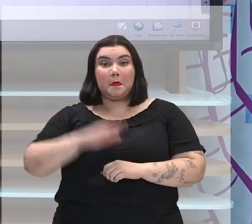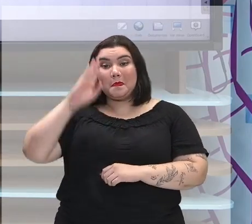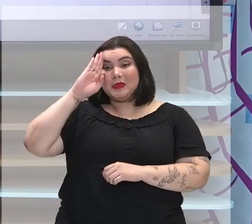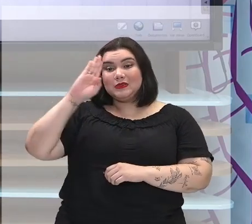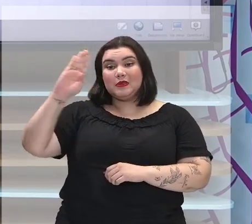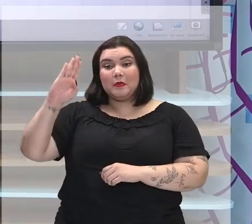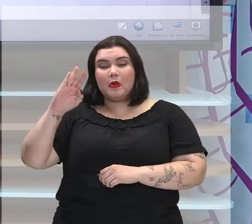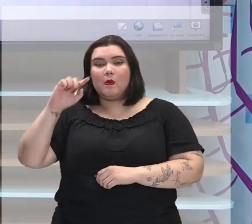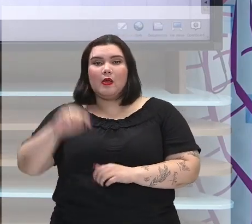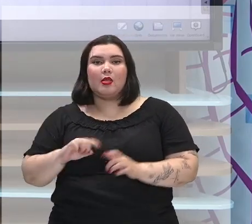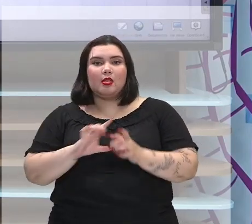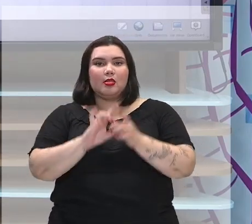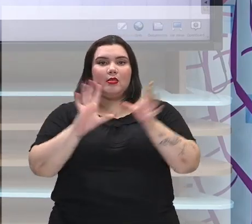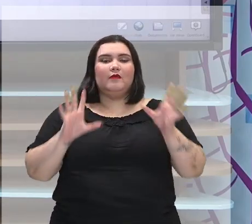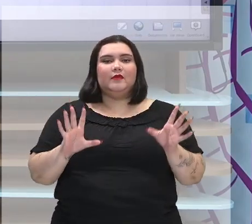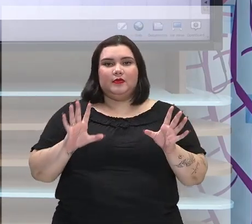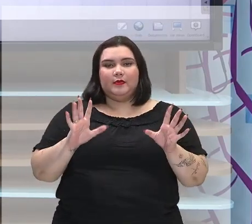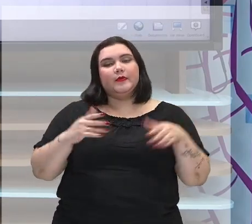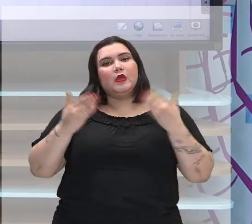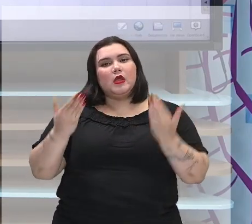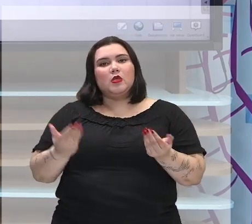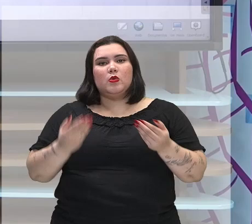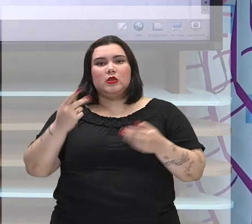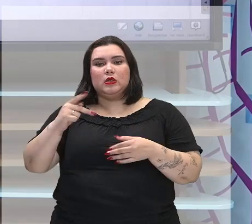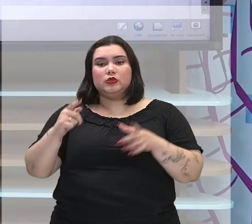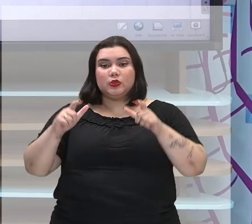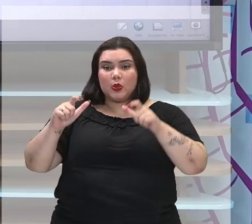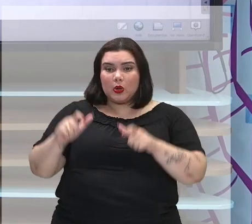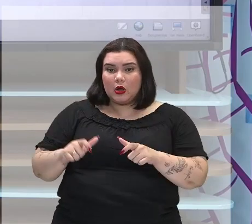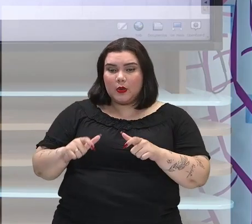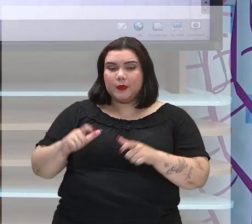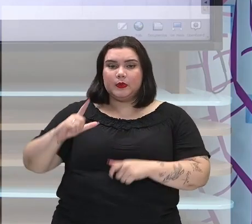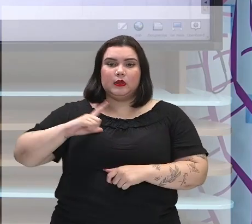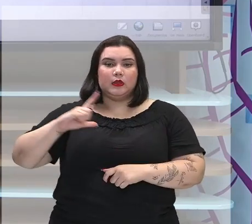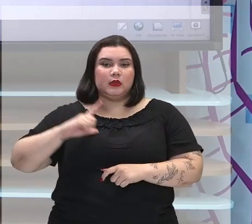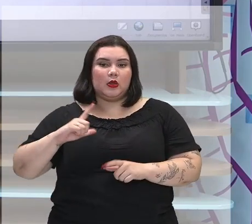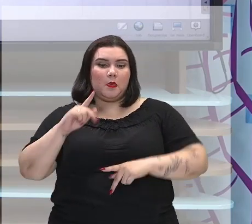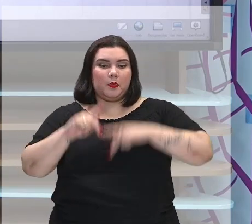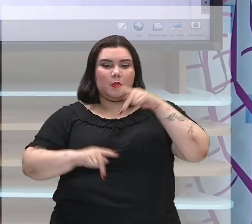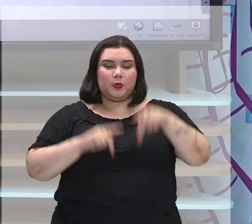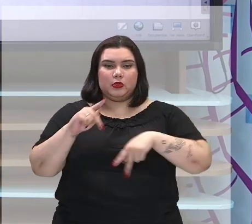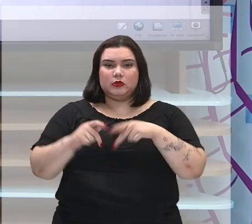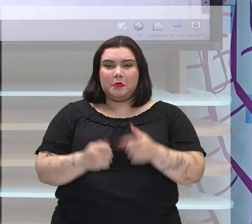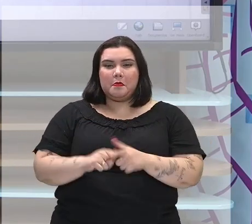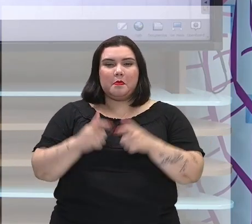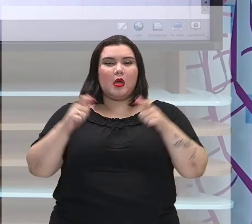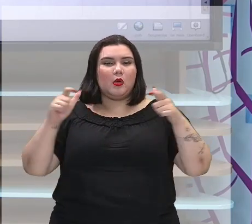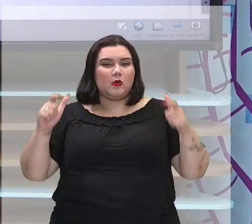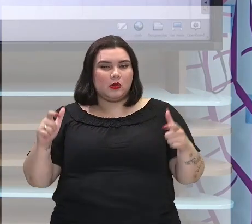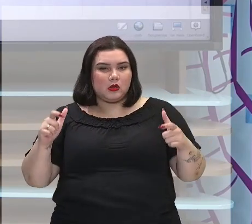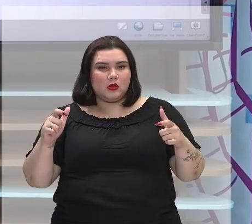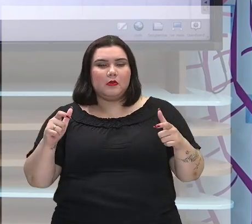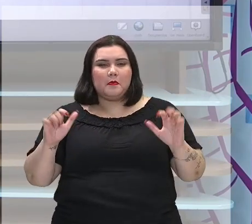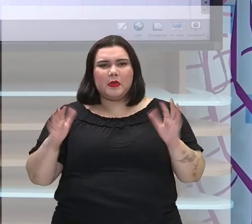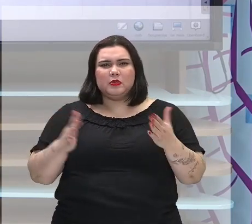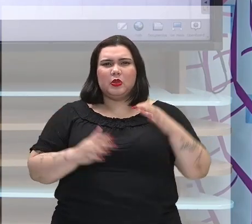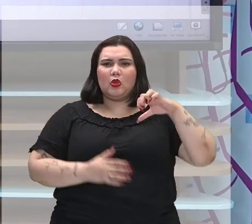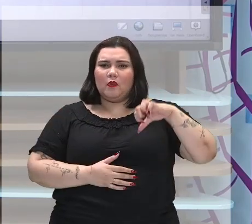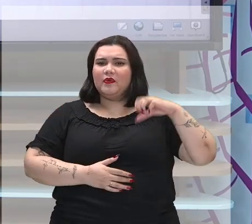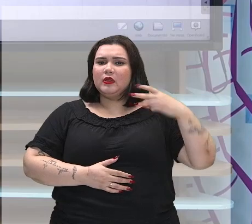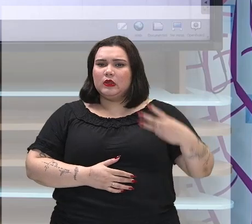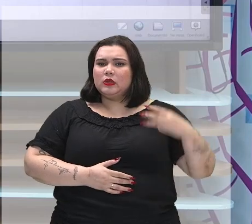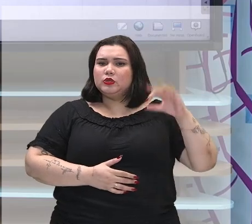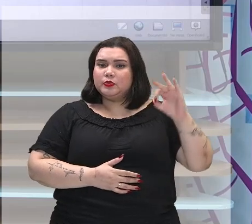Então, dentro de um território que você tem a grande população, a grande maioria, 93%